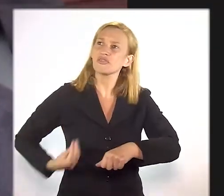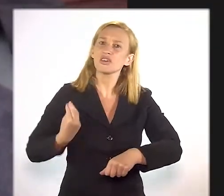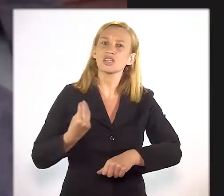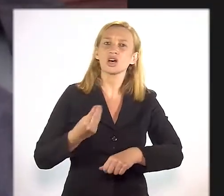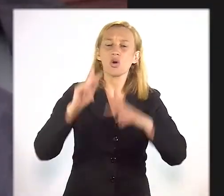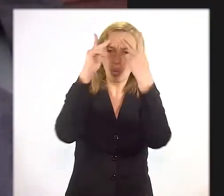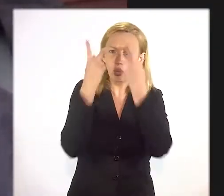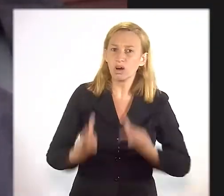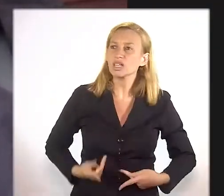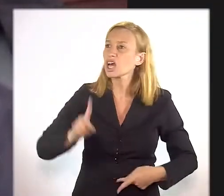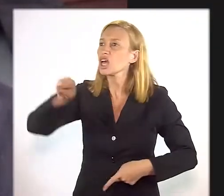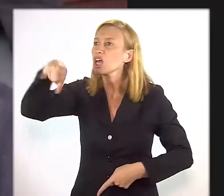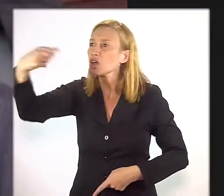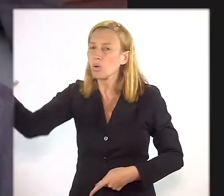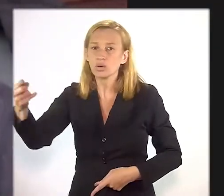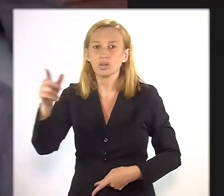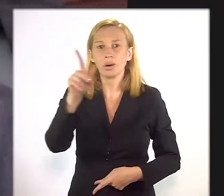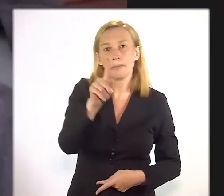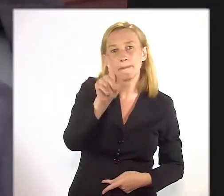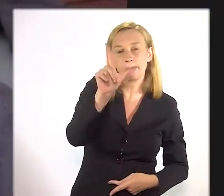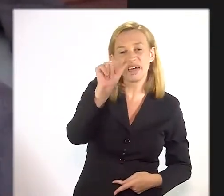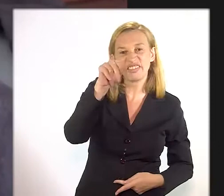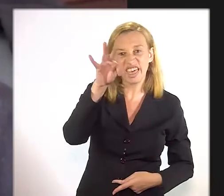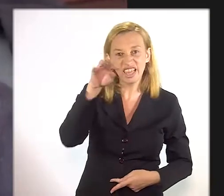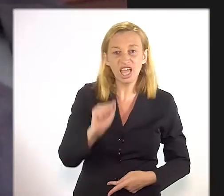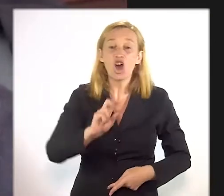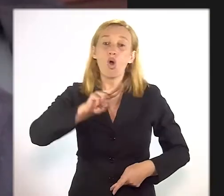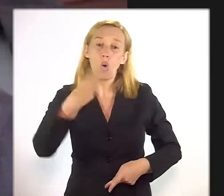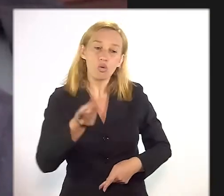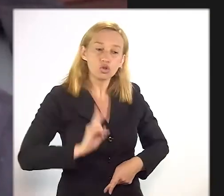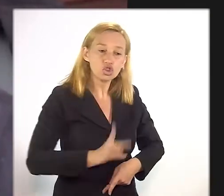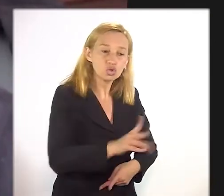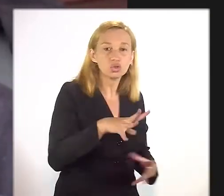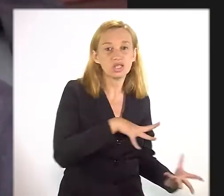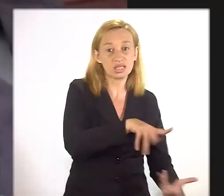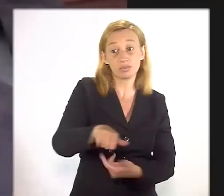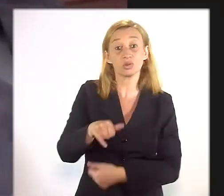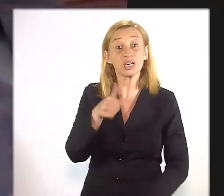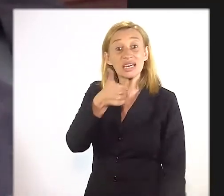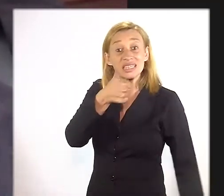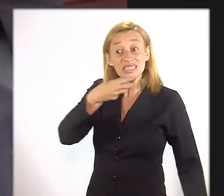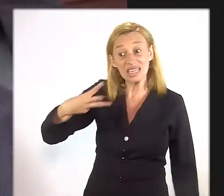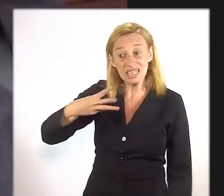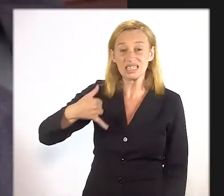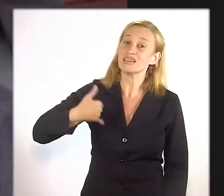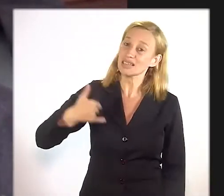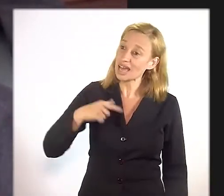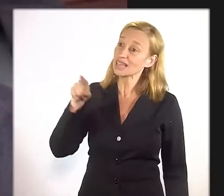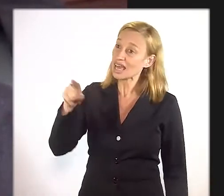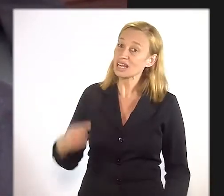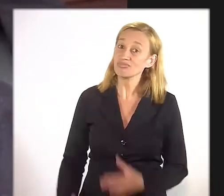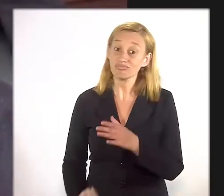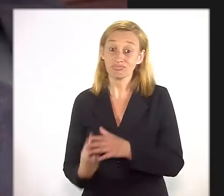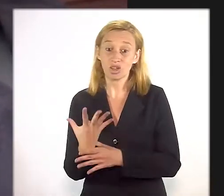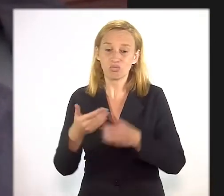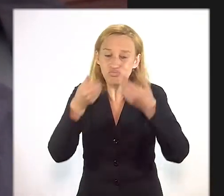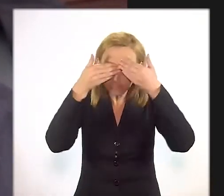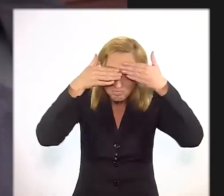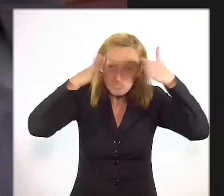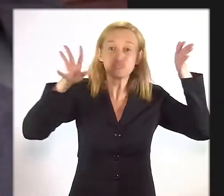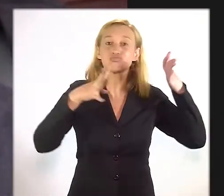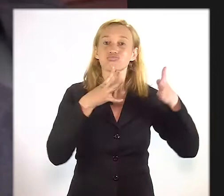vida humana noutro planeta? É possível que o ser humano continue neste planeta? Aos 13 anos, ela produziu